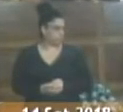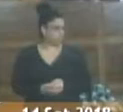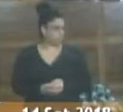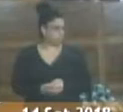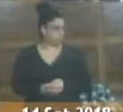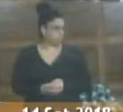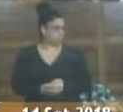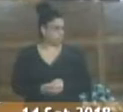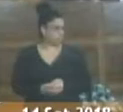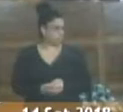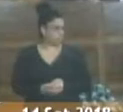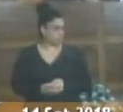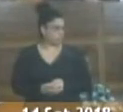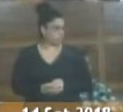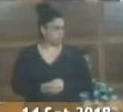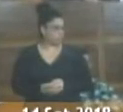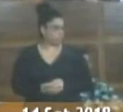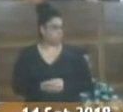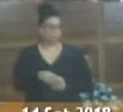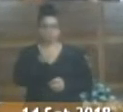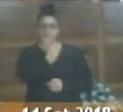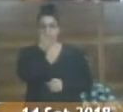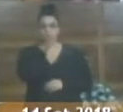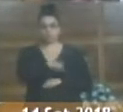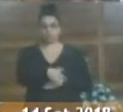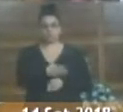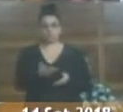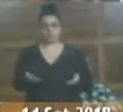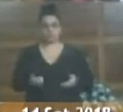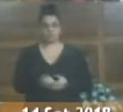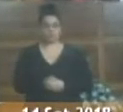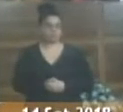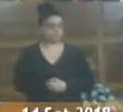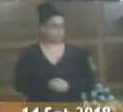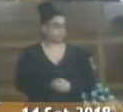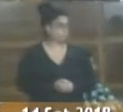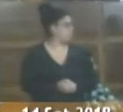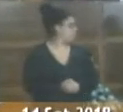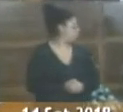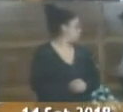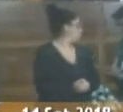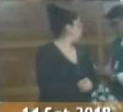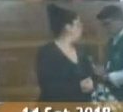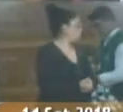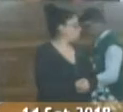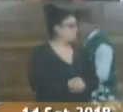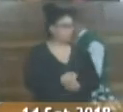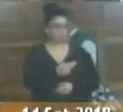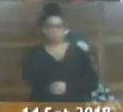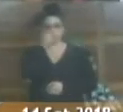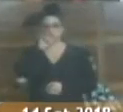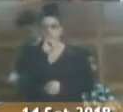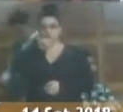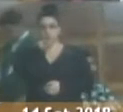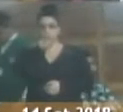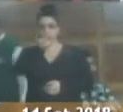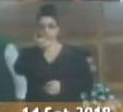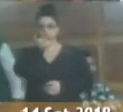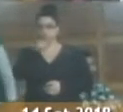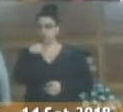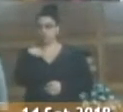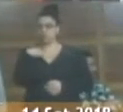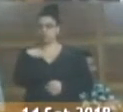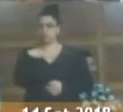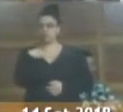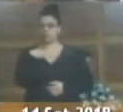Leandro Carúdio, boa tarde a todos. Eu sou Júlio, sou da aldeia indígena de Bracuí,